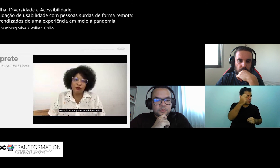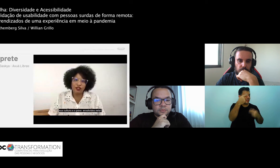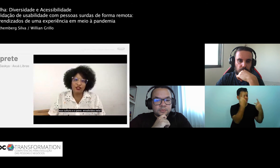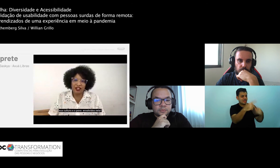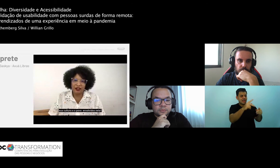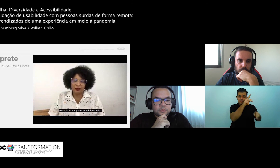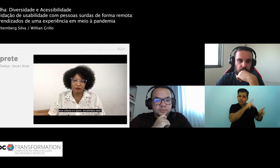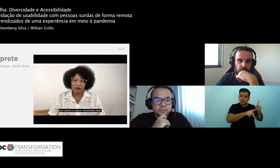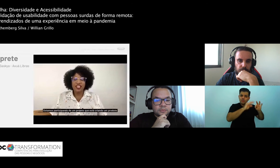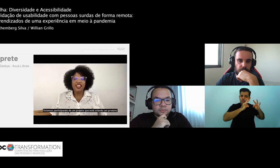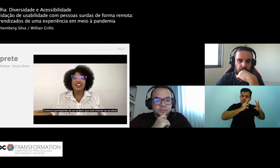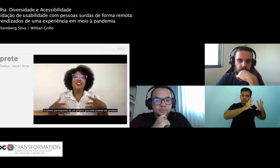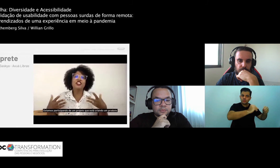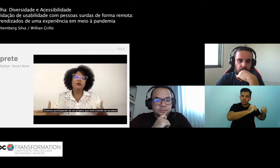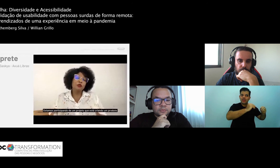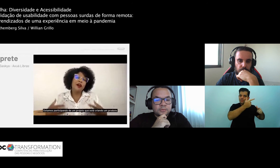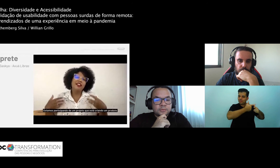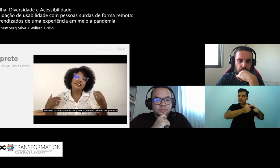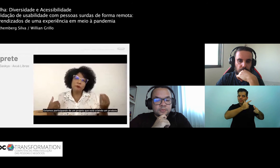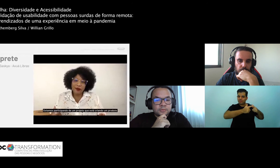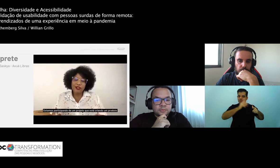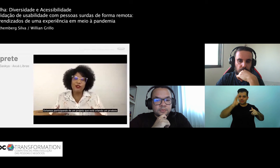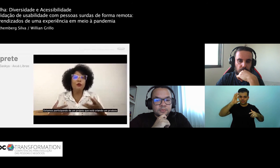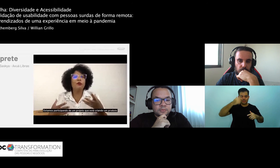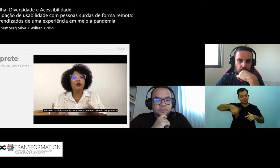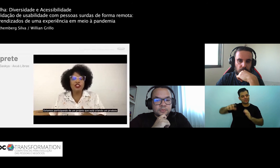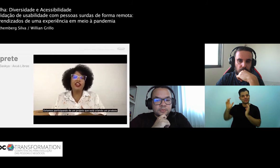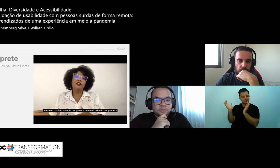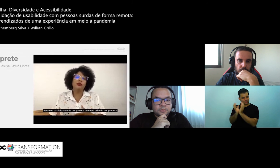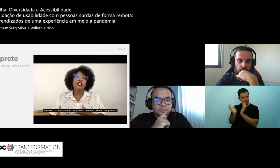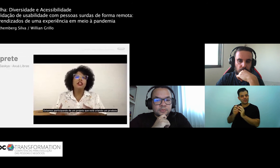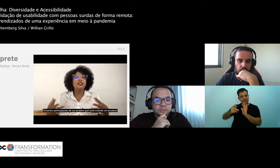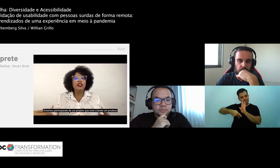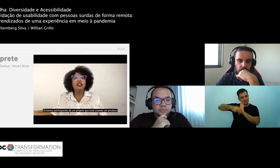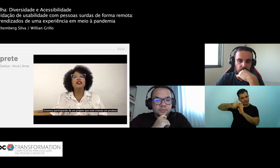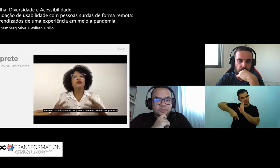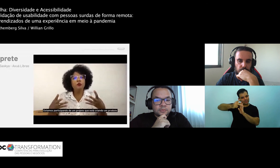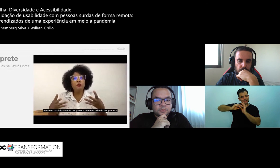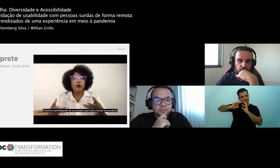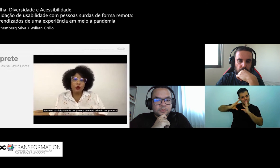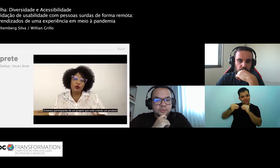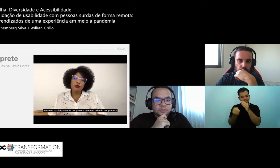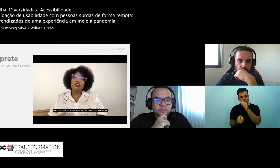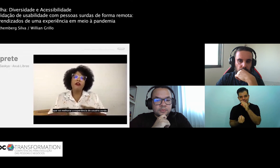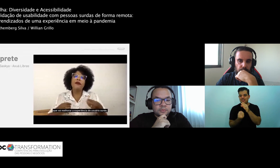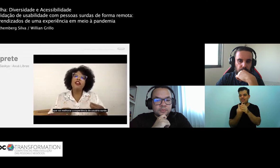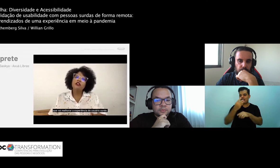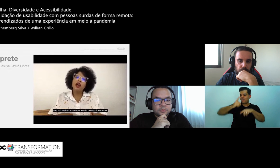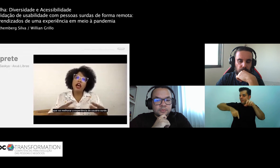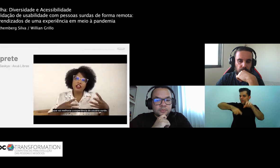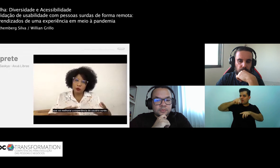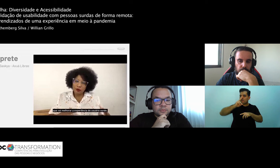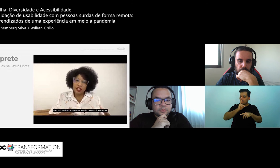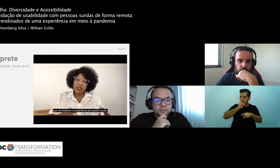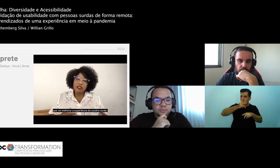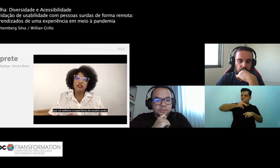povo envolvidos nela? Estamos participando de um projeto que está criando aí um produto que vai